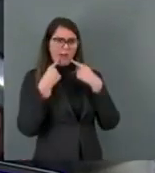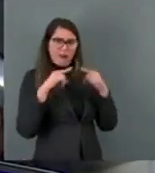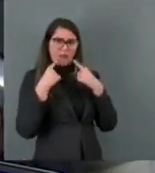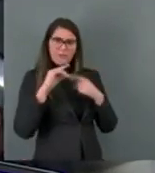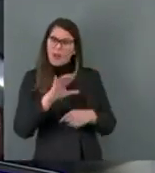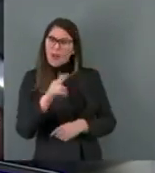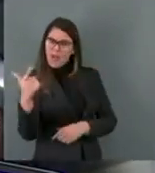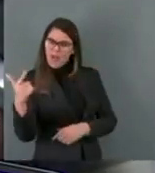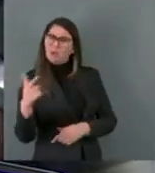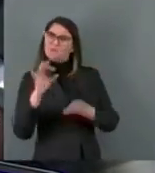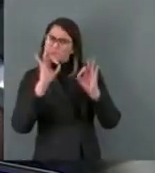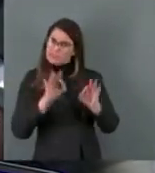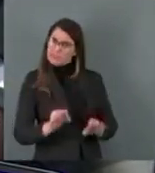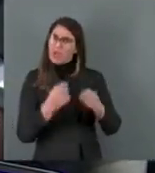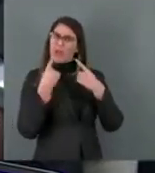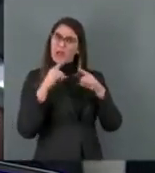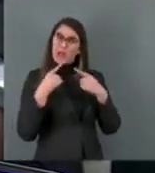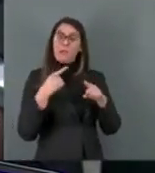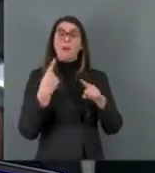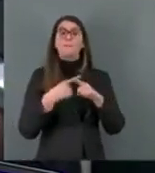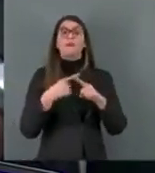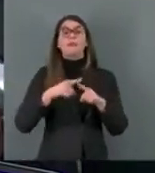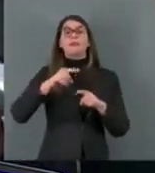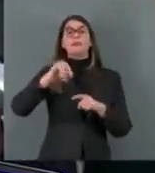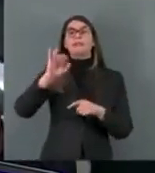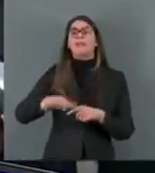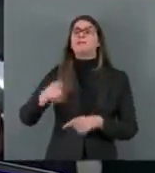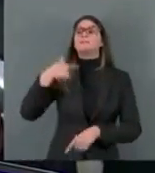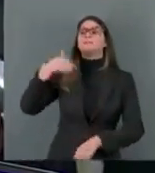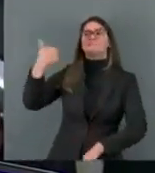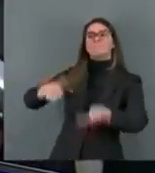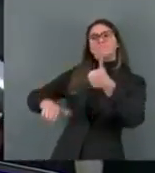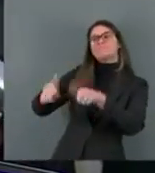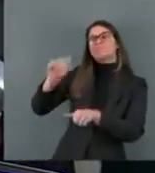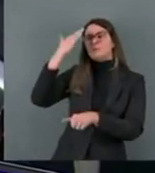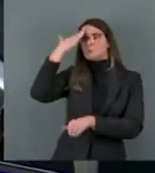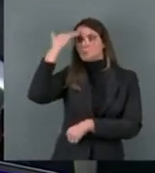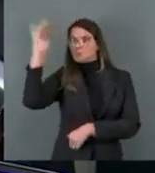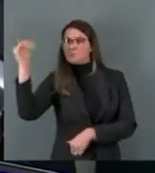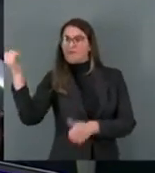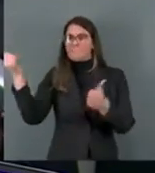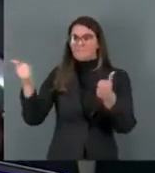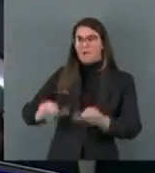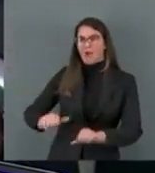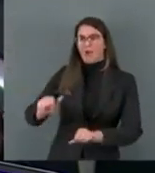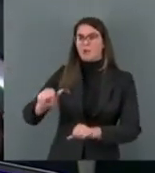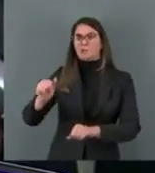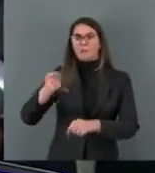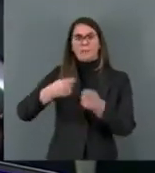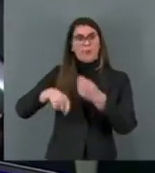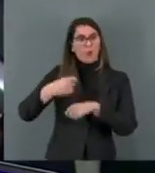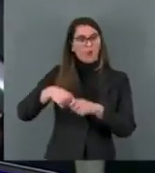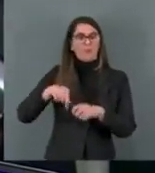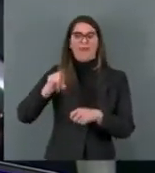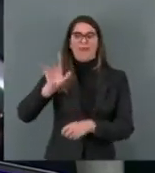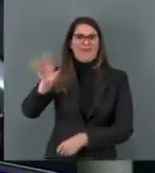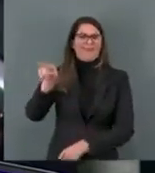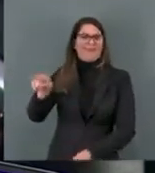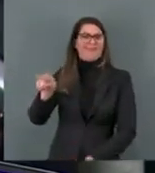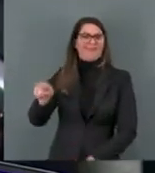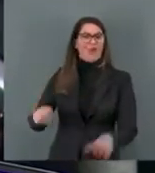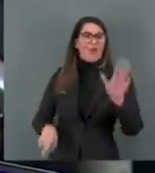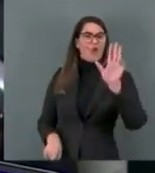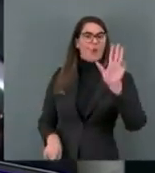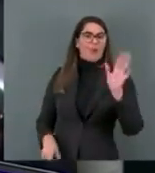tem razão quando reclama, porque quem vai ser julgado pelo sucesso ou fracasso da política econômica é ele. Ele que passou